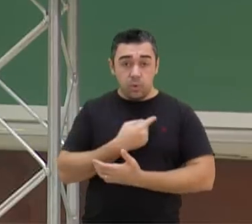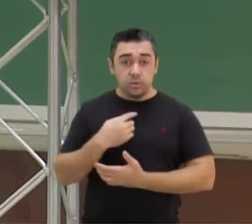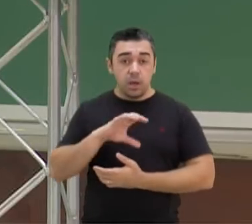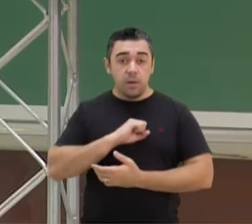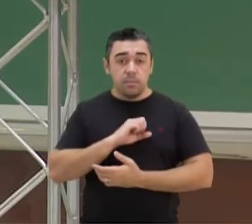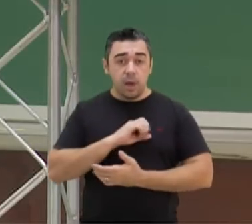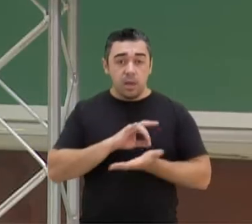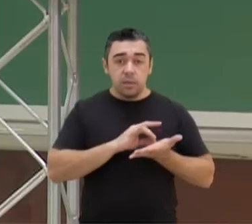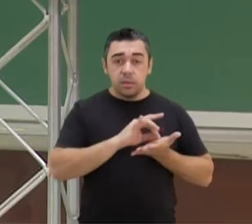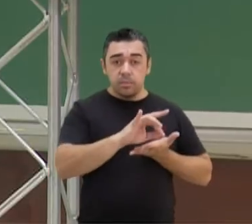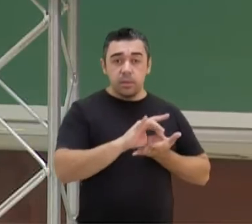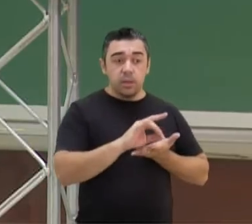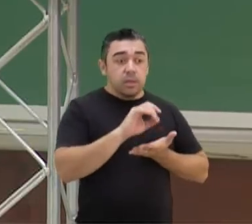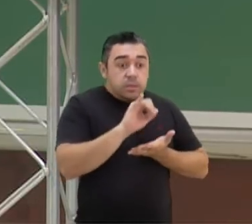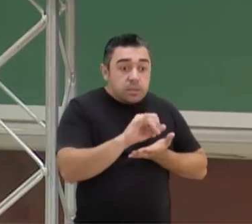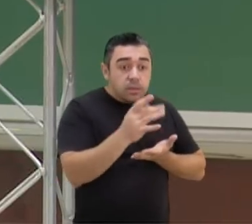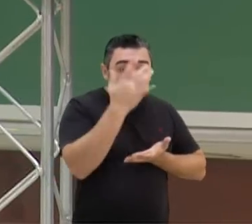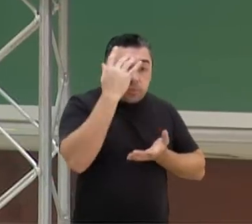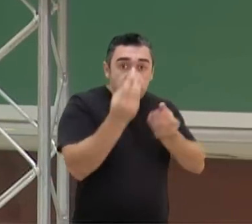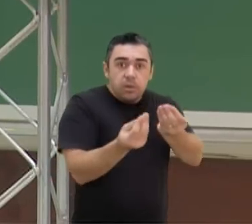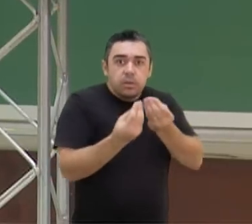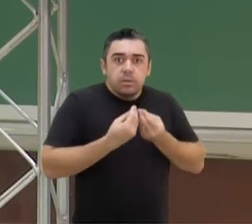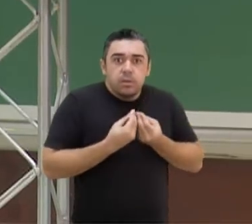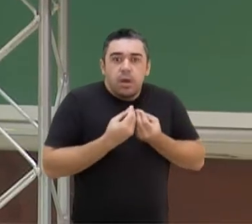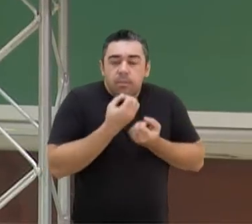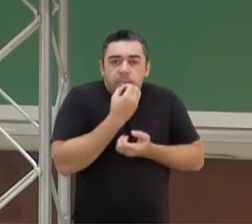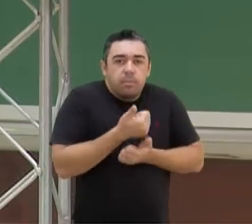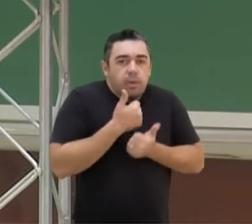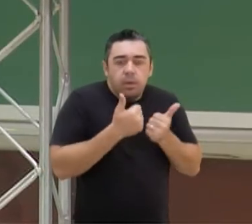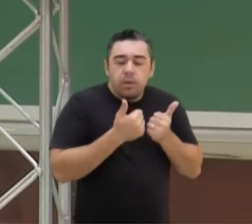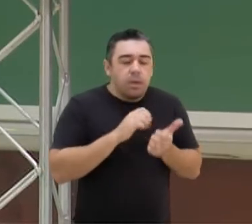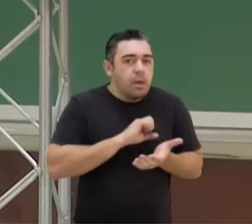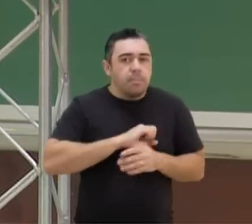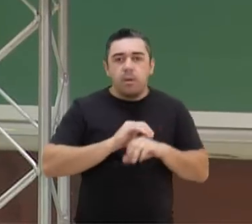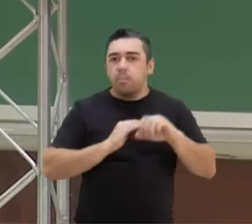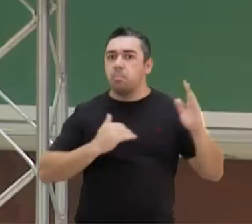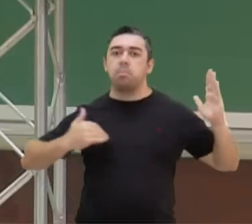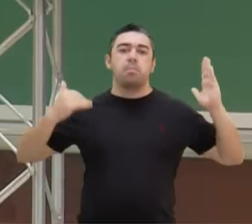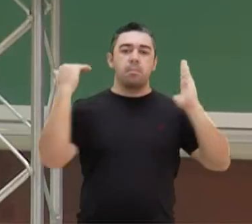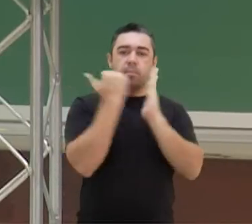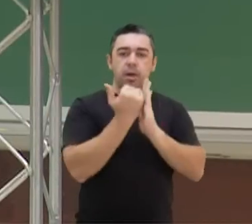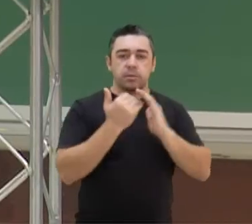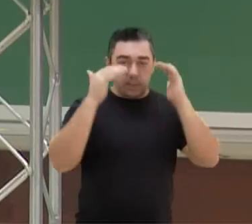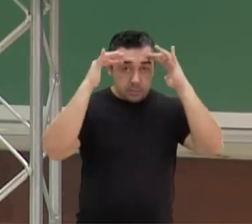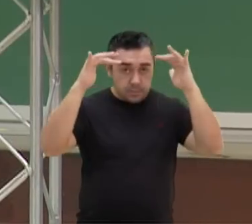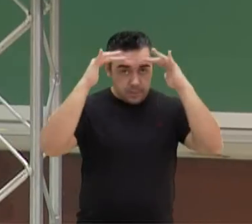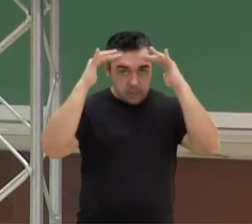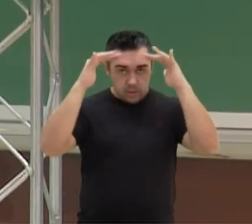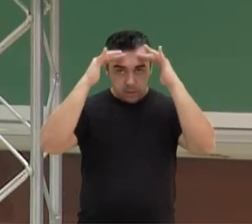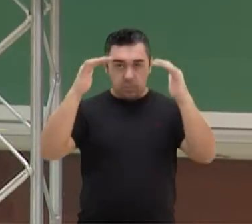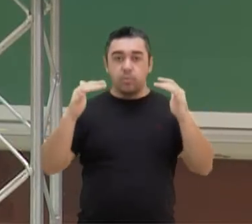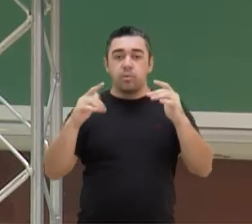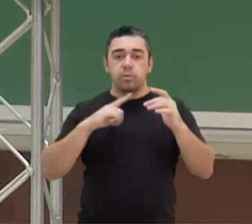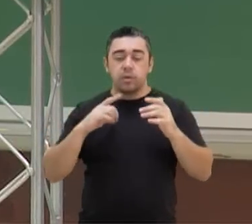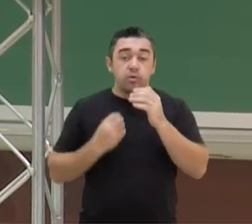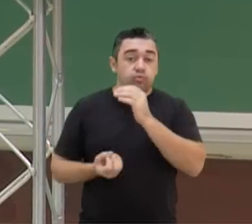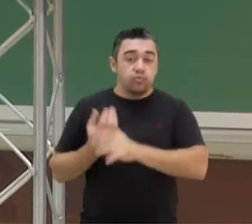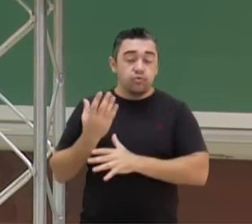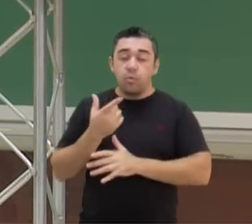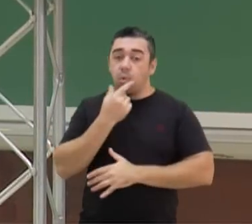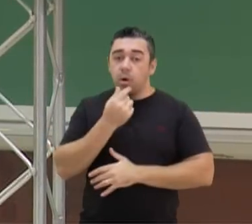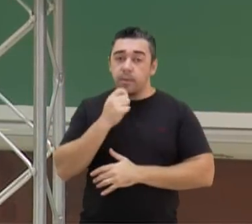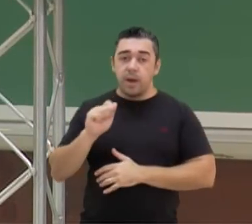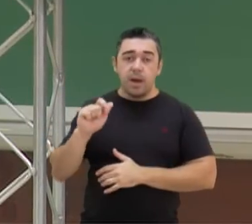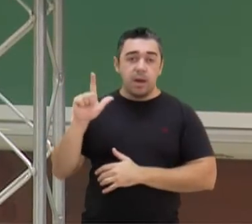dirá aqueles que nos dão seu coração, aqueles que nos tratam bem? Mas veja, no Espiritismo, que surgiu na França com Allan Kardec,